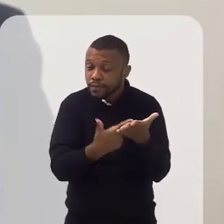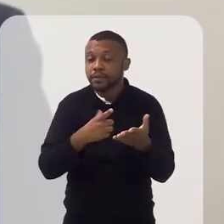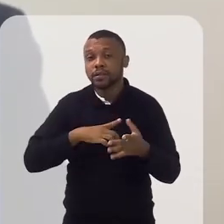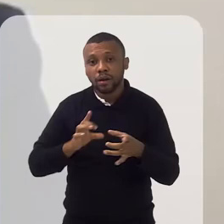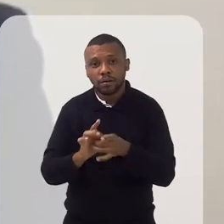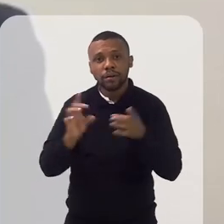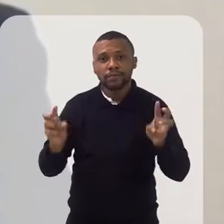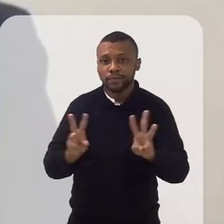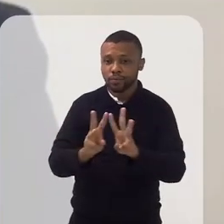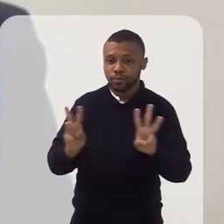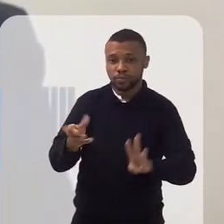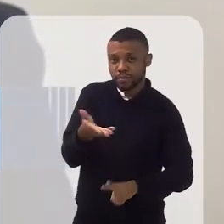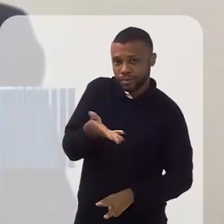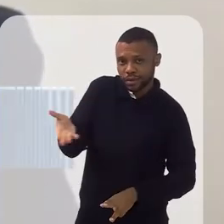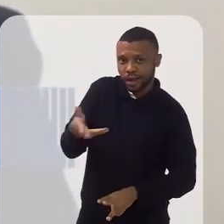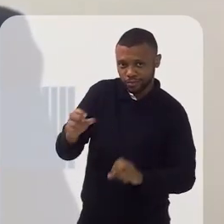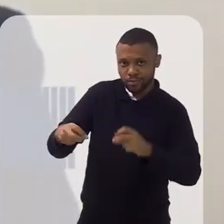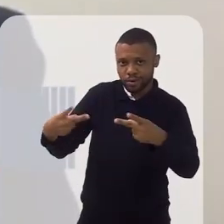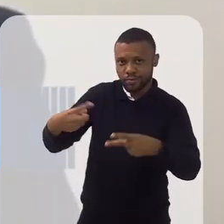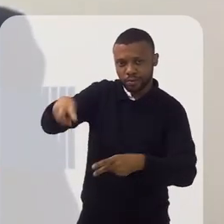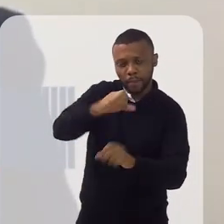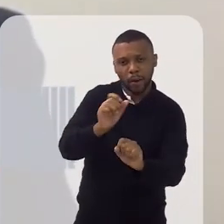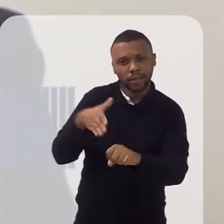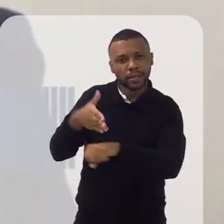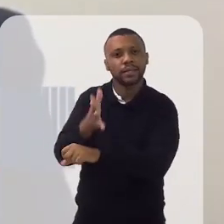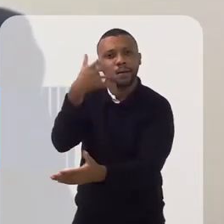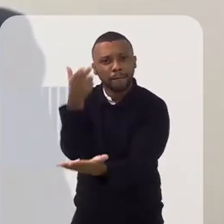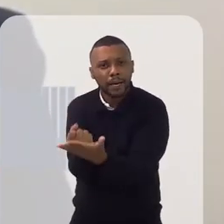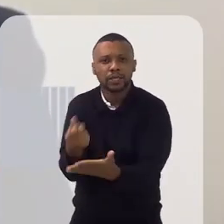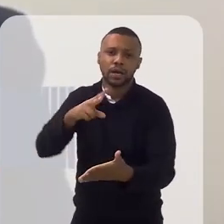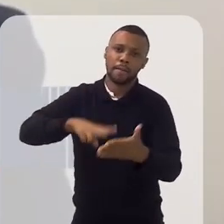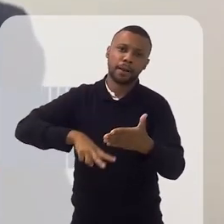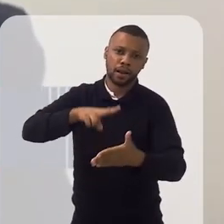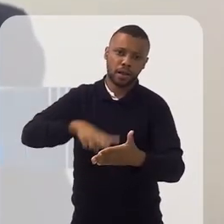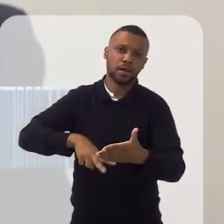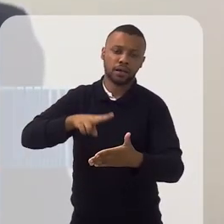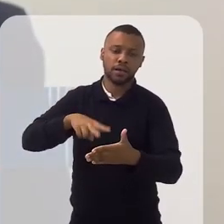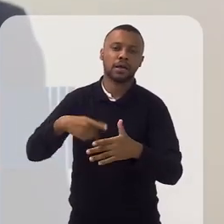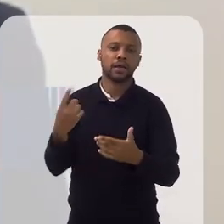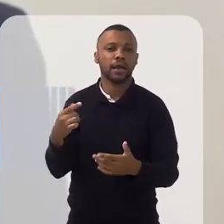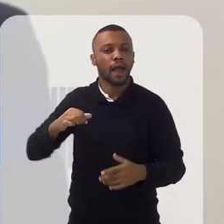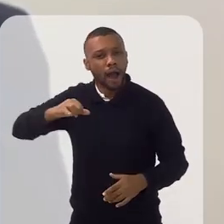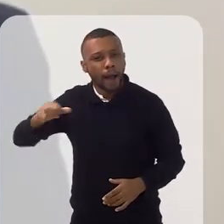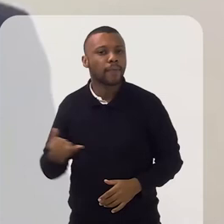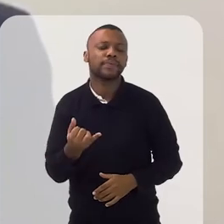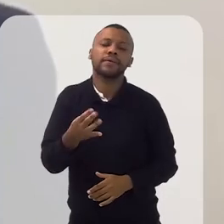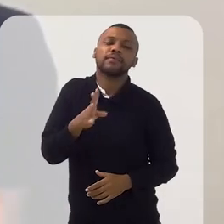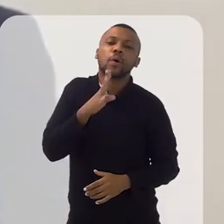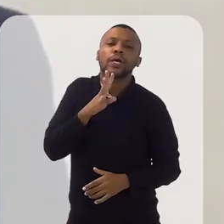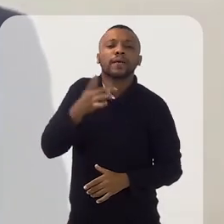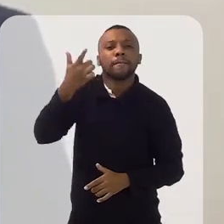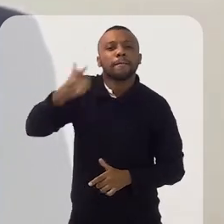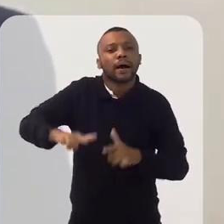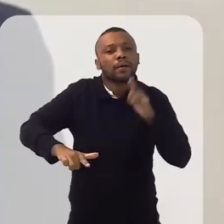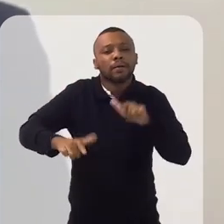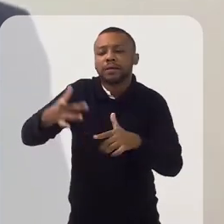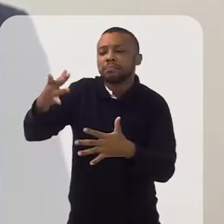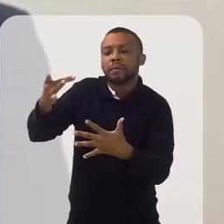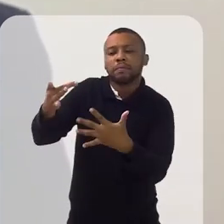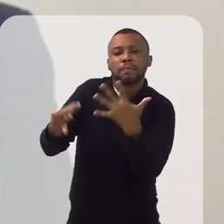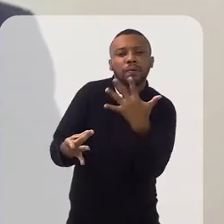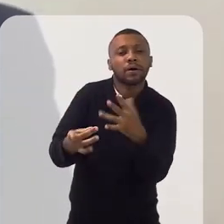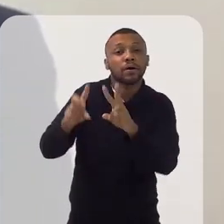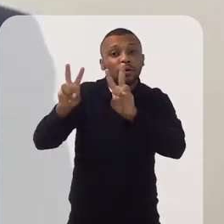que estão disponíveis no site. O link vai estar aqui também para vocês poderem acessar e aproveitarem um pouco mais, conhecer um pouco mais desse Rio